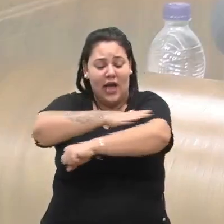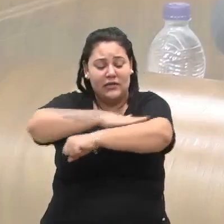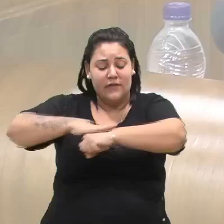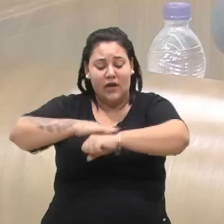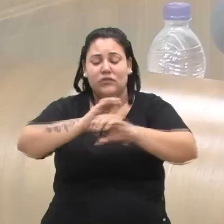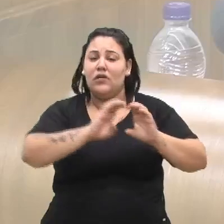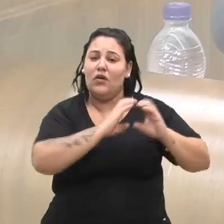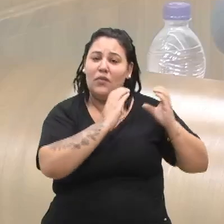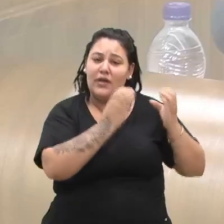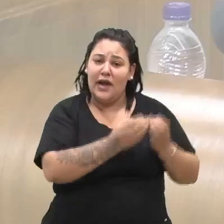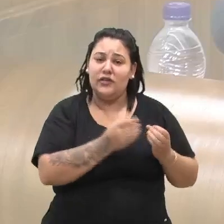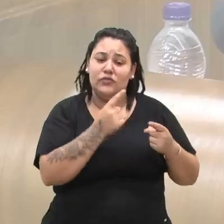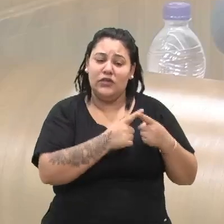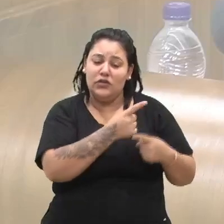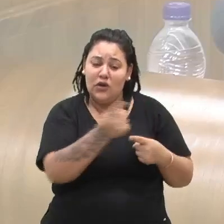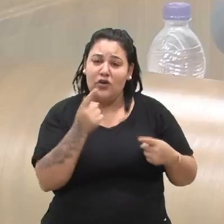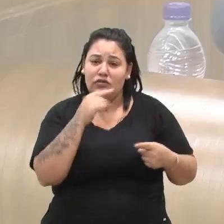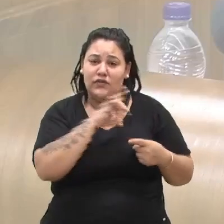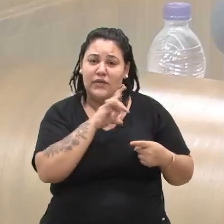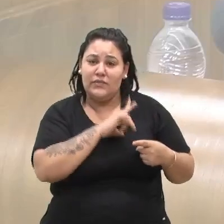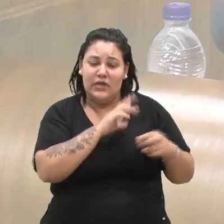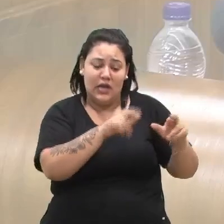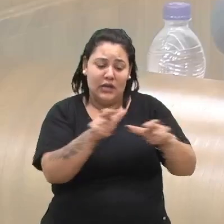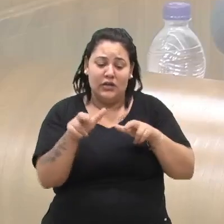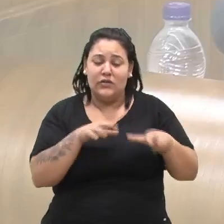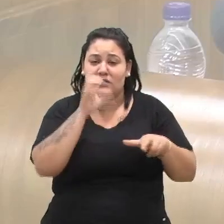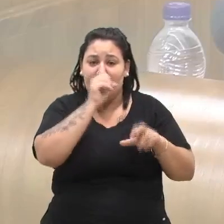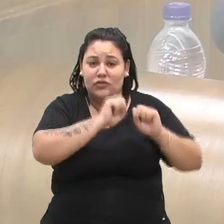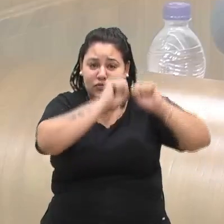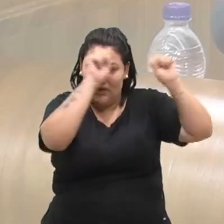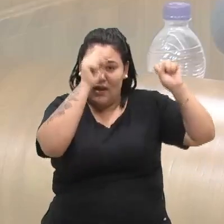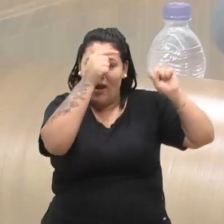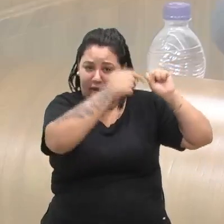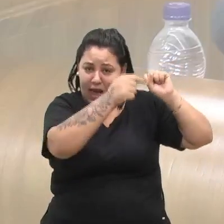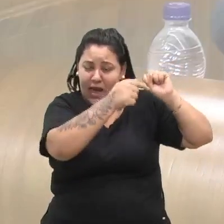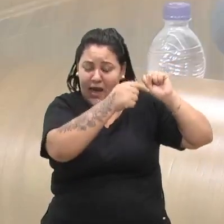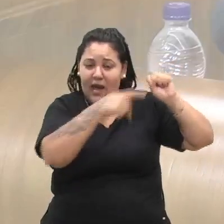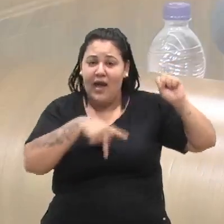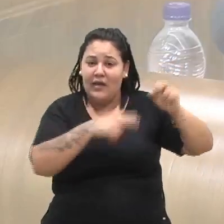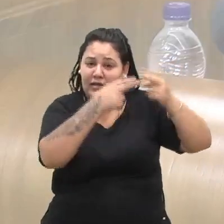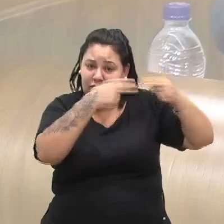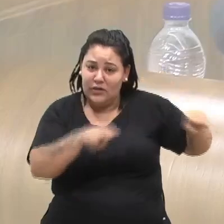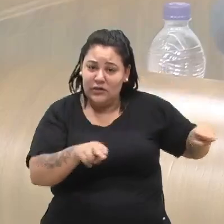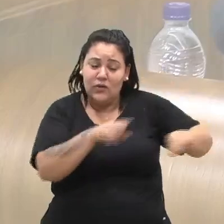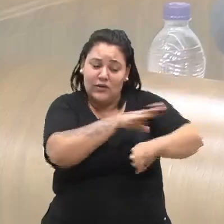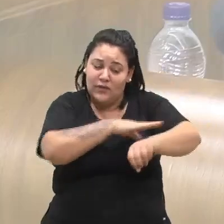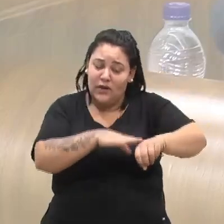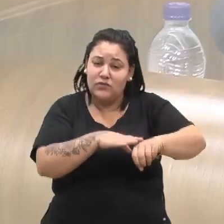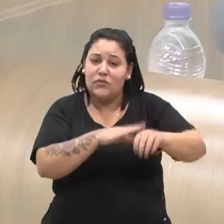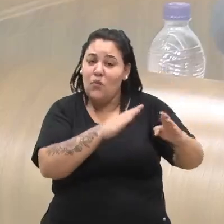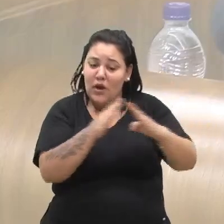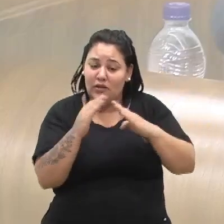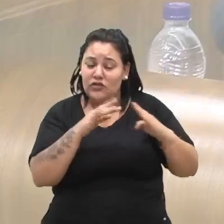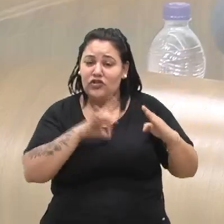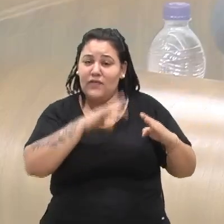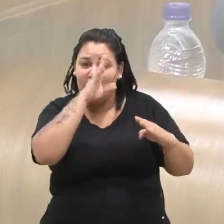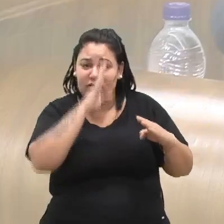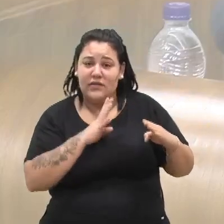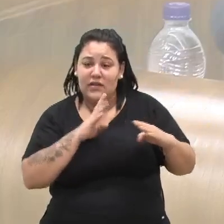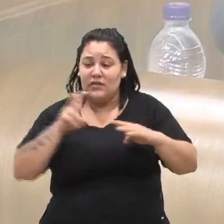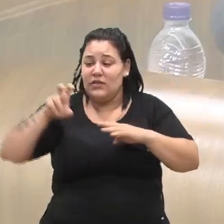nós estivemos na sua região, num sábado de manhã, inaugurando um asfalto que os moradores ganharam de graça e 50 metros para